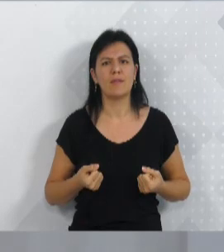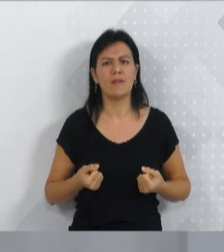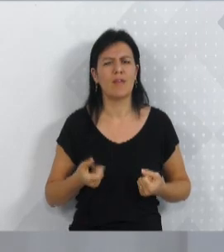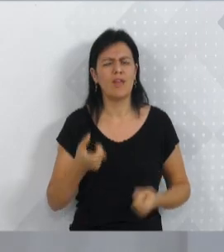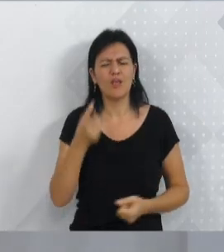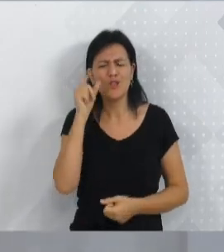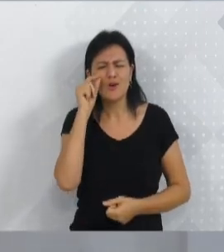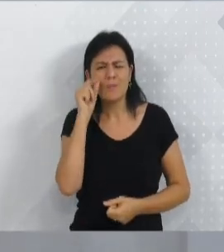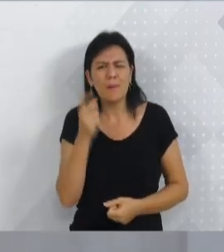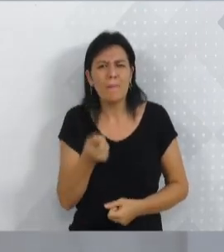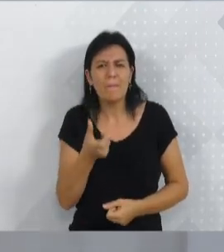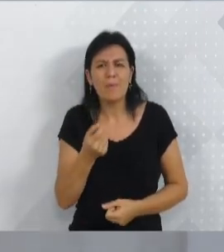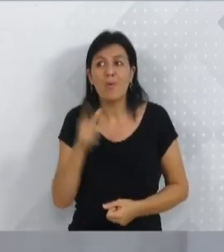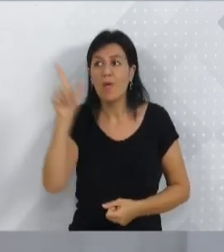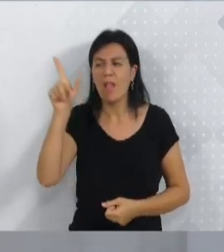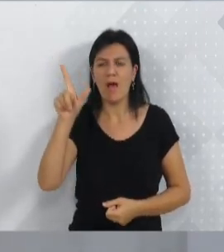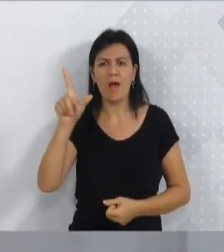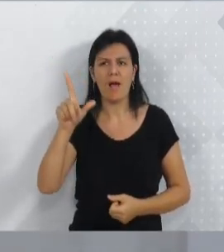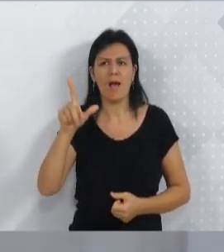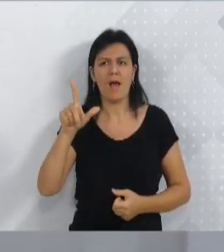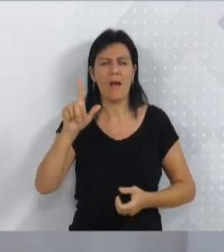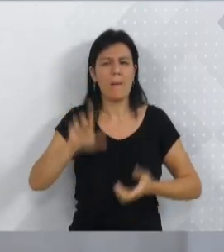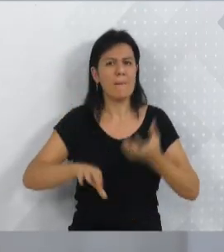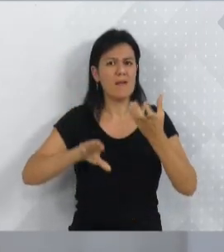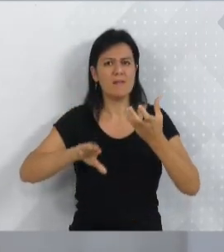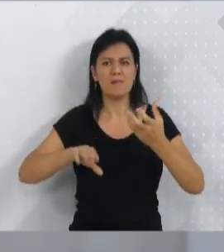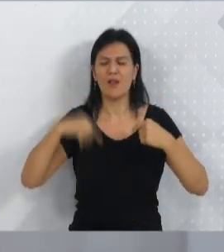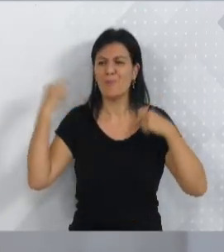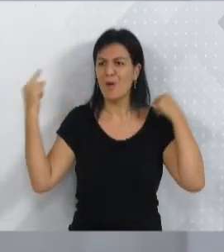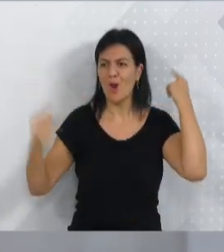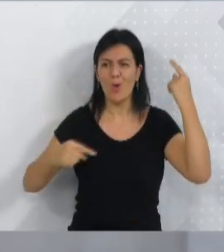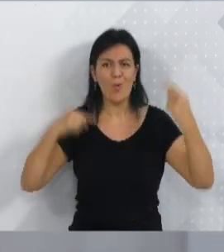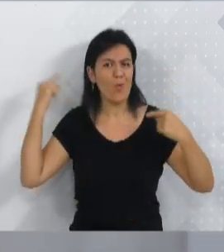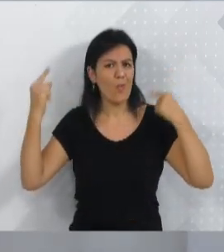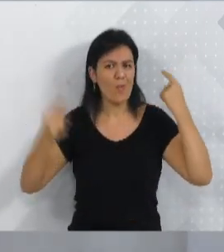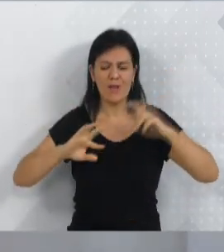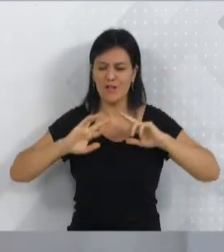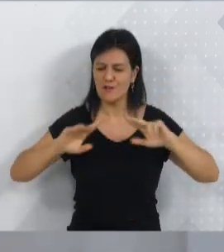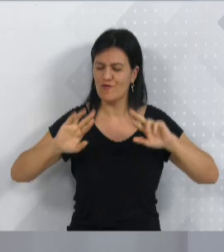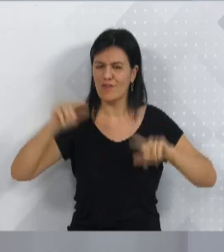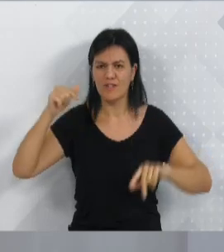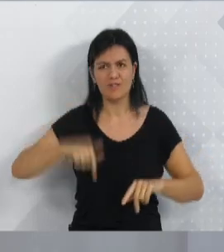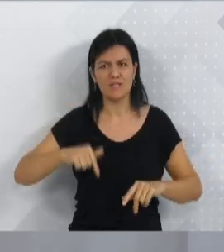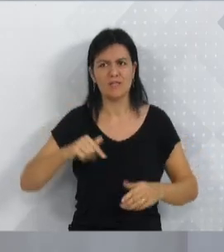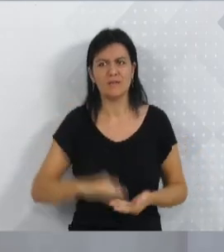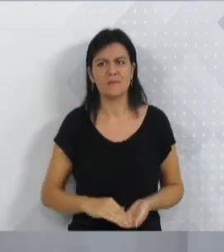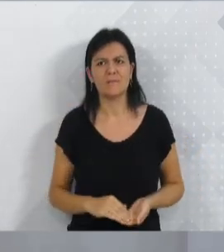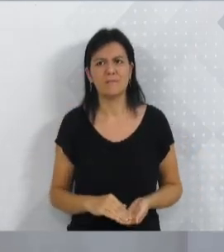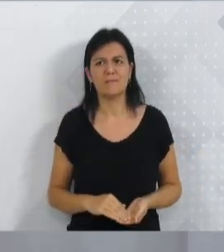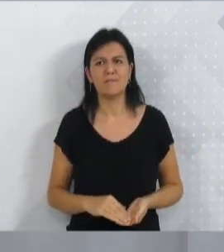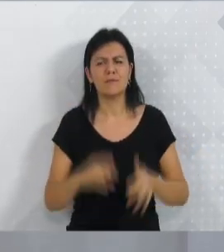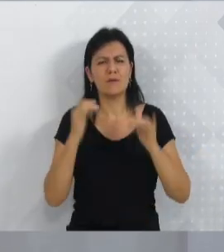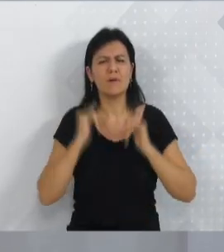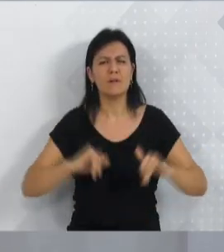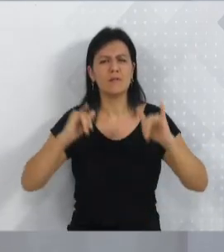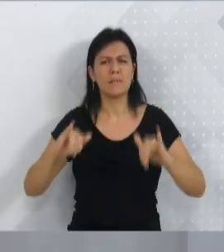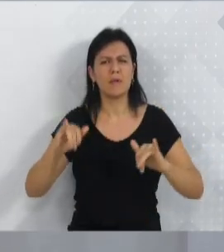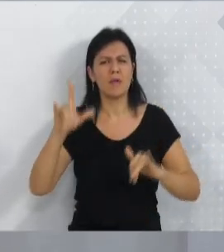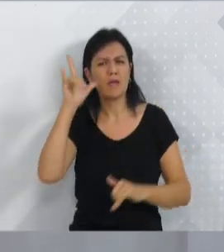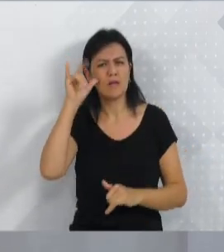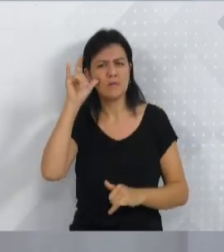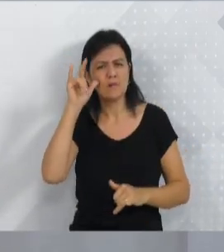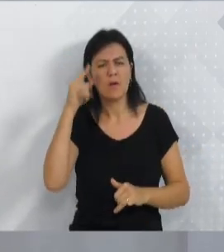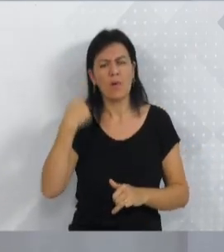noite Brasília é uma loucura desconectada da nossa realidade aqui lançarei aí nas minhas redes sociais um resumo dessa